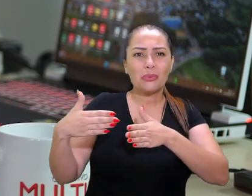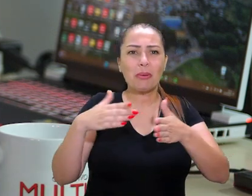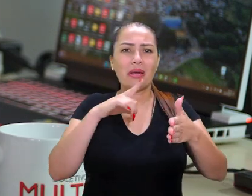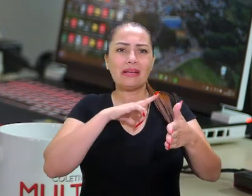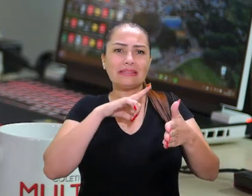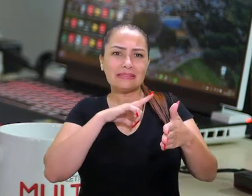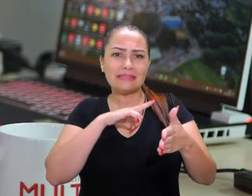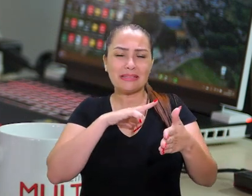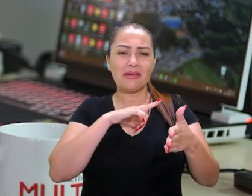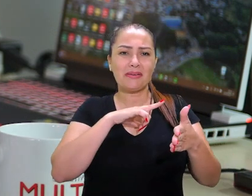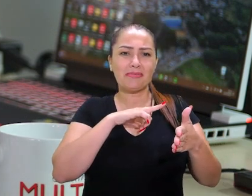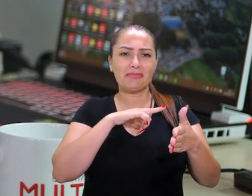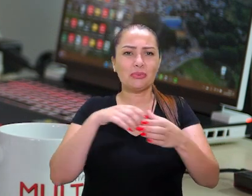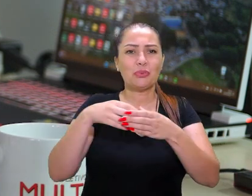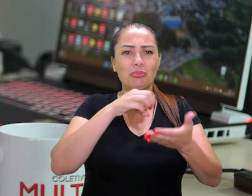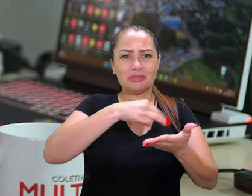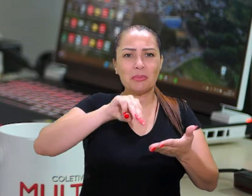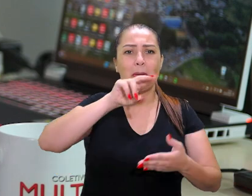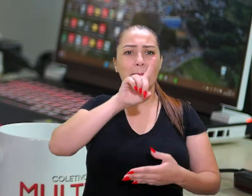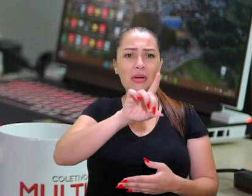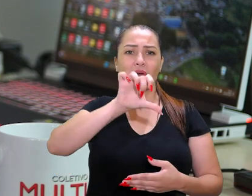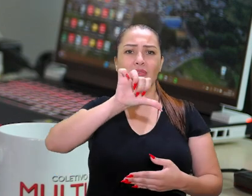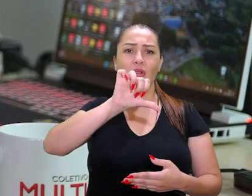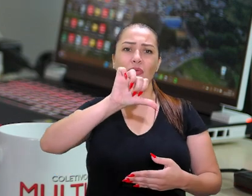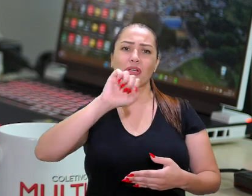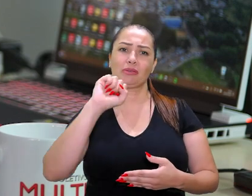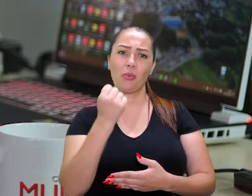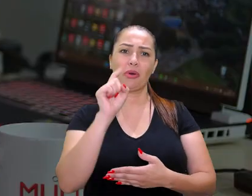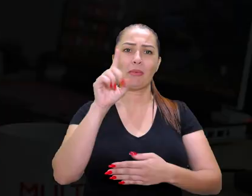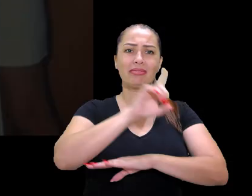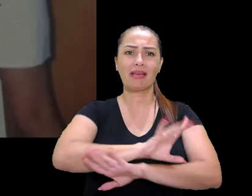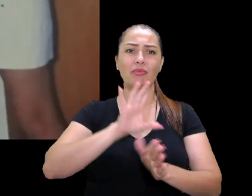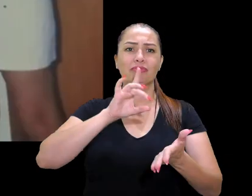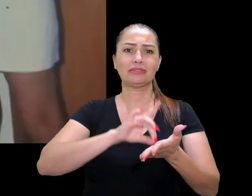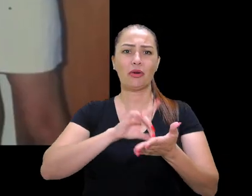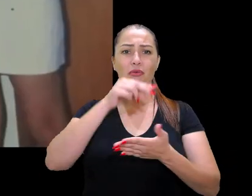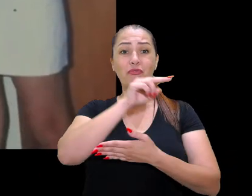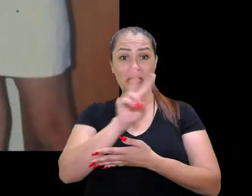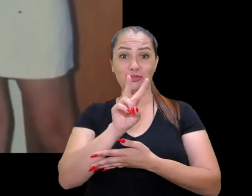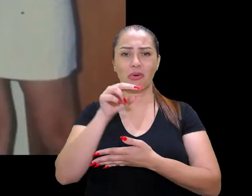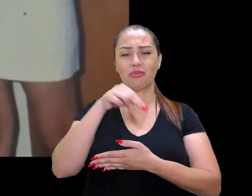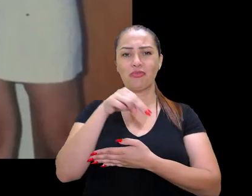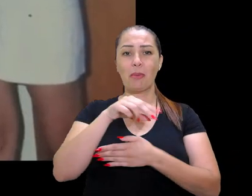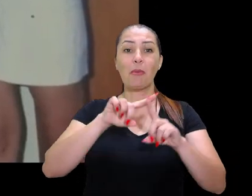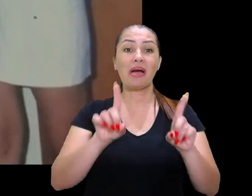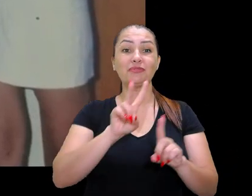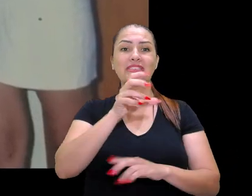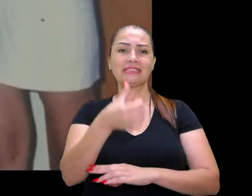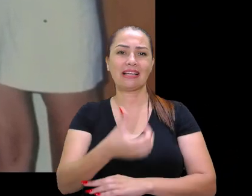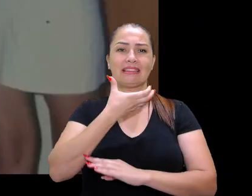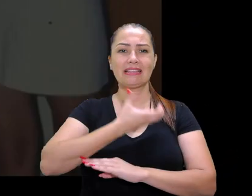em 1998, a gente coloca como data inicial do grupo, 22 de novembro, né, o primeiro ensaio, mas foi em 26 de dezembro